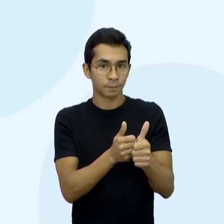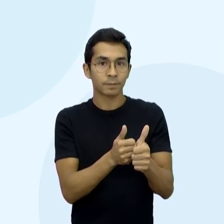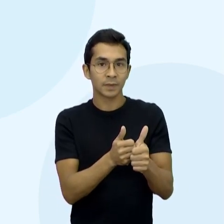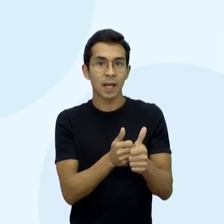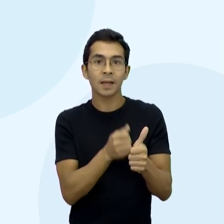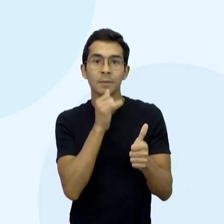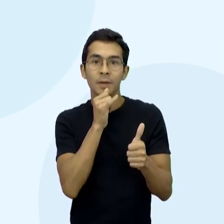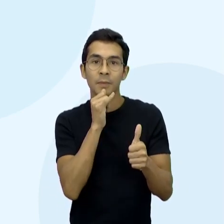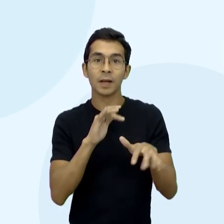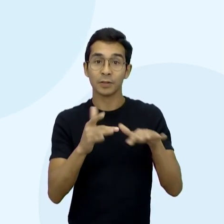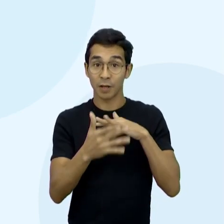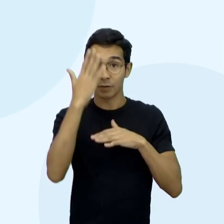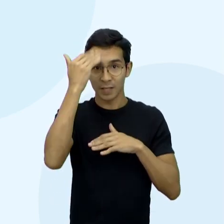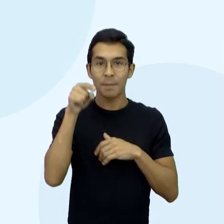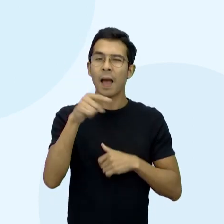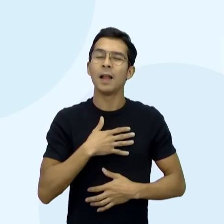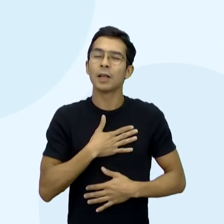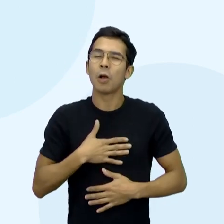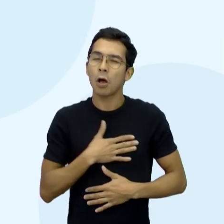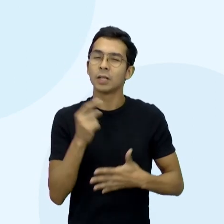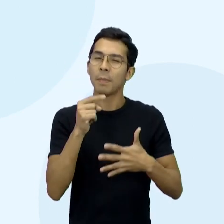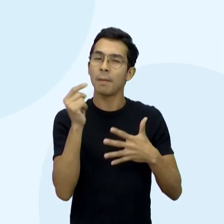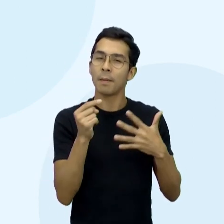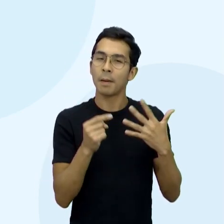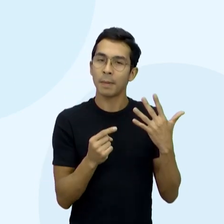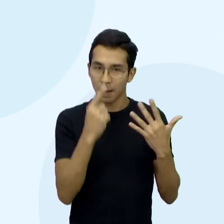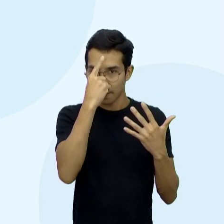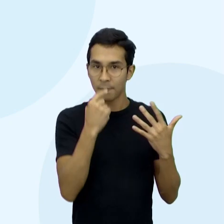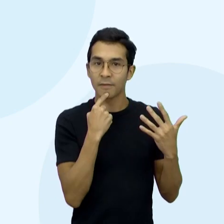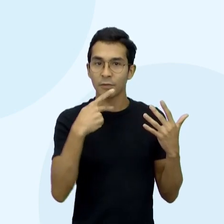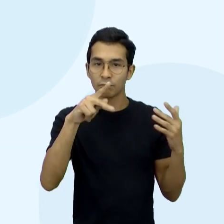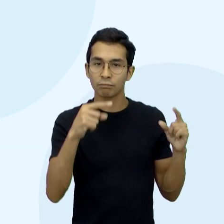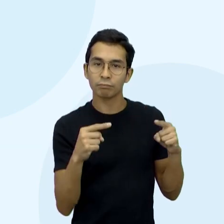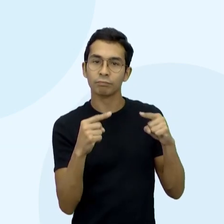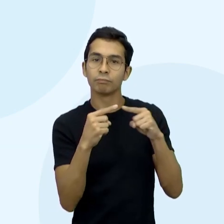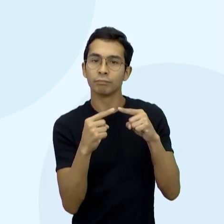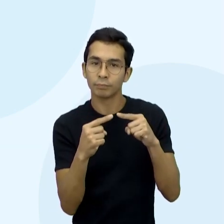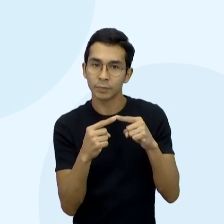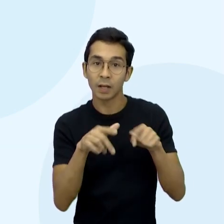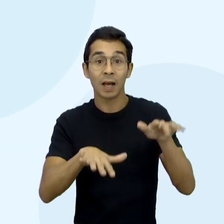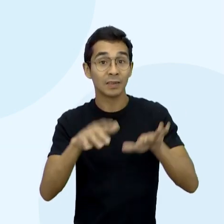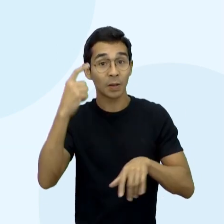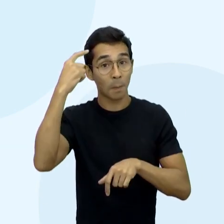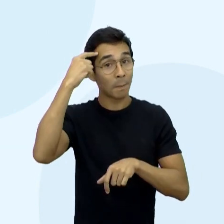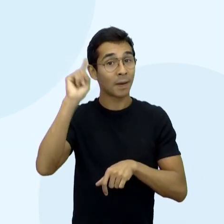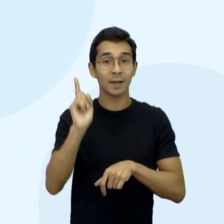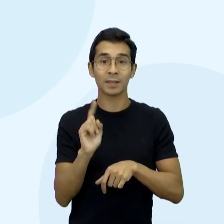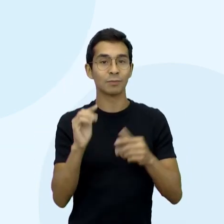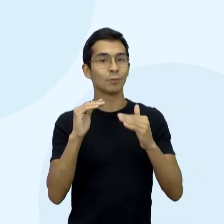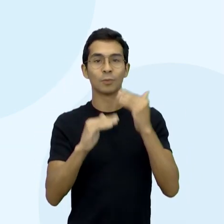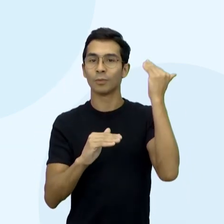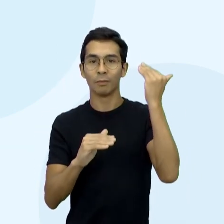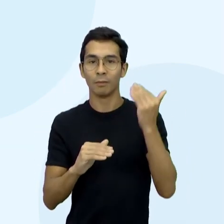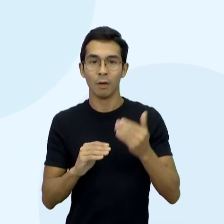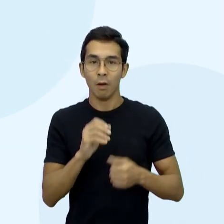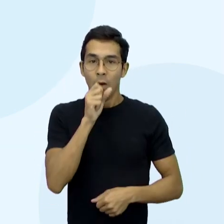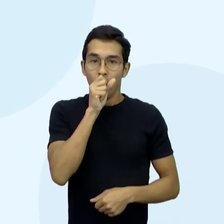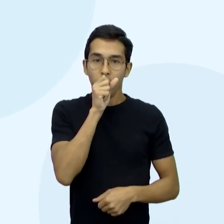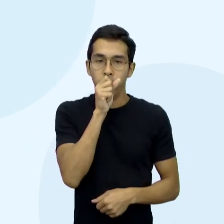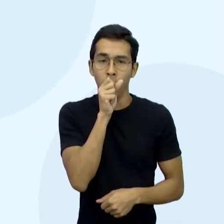seu perfil a posicionamentos que podem não refletir o que você realmente pensa. Entender o contexto